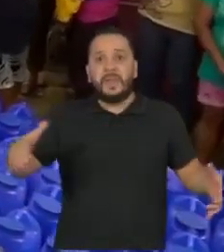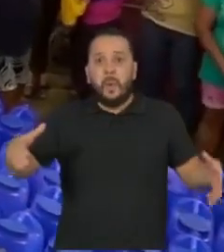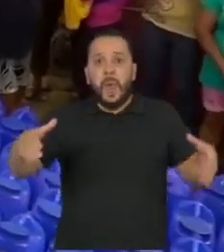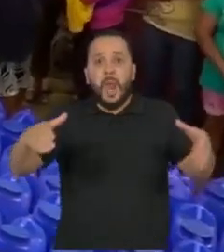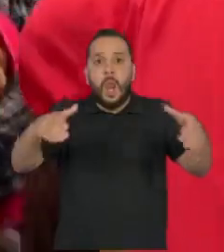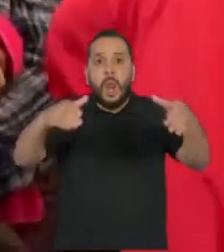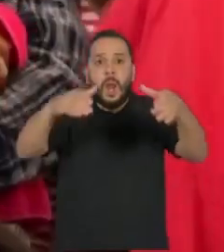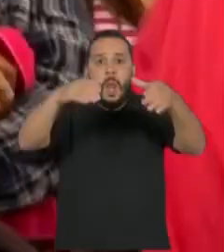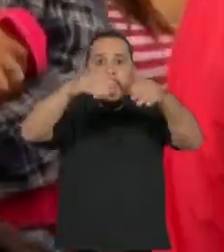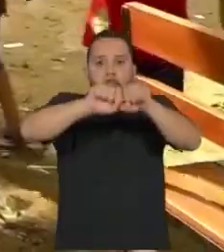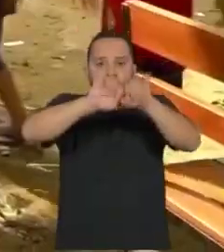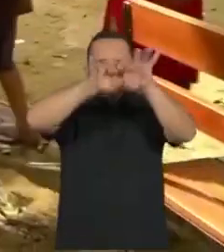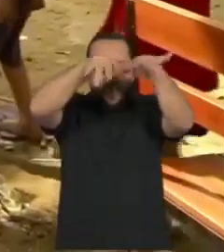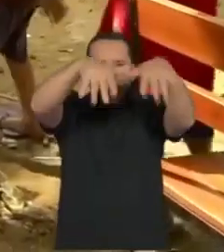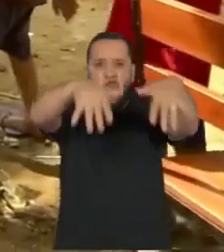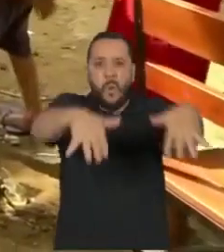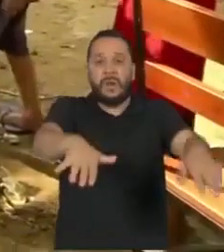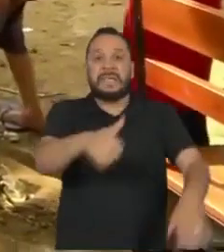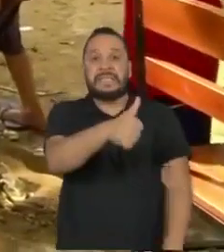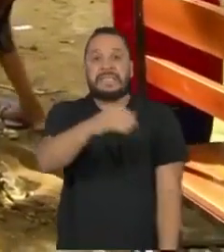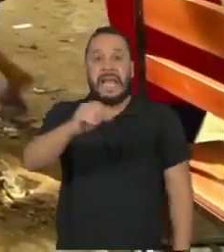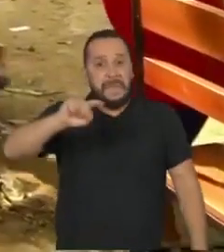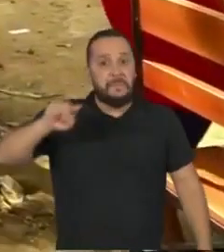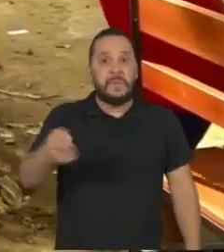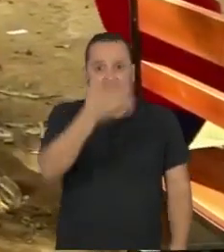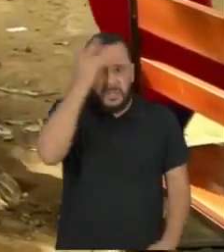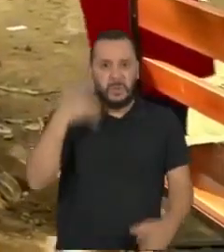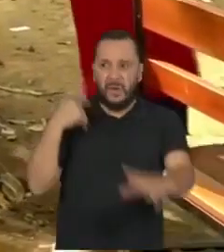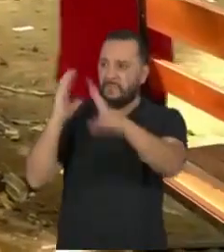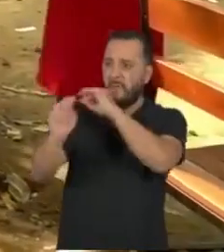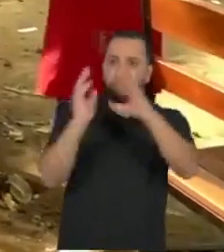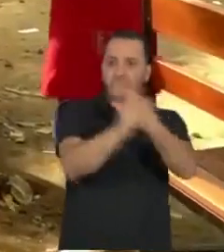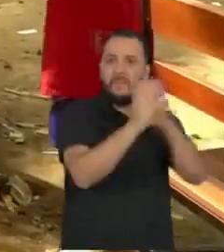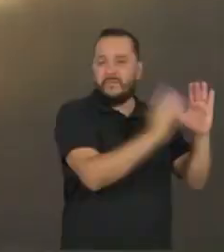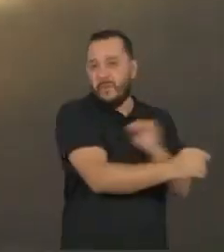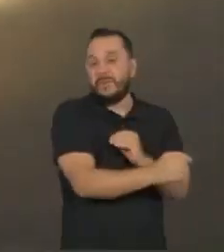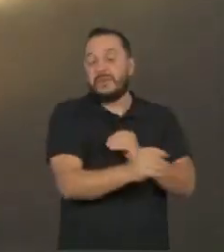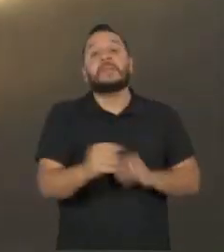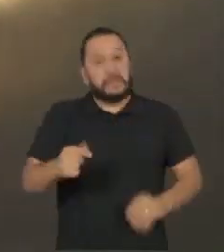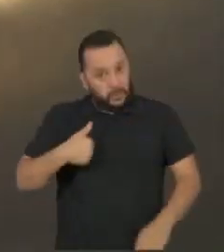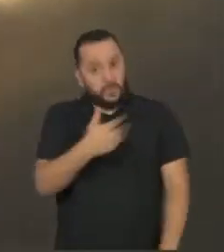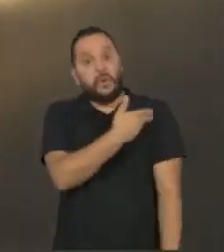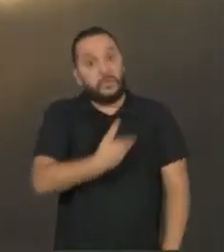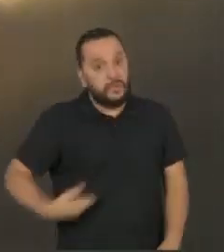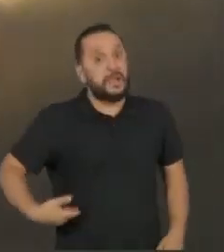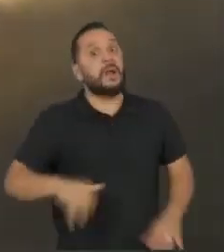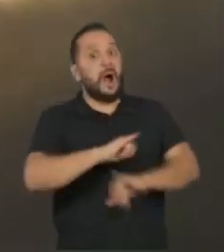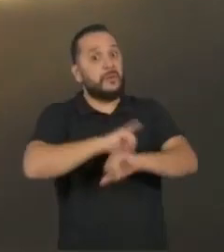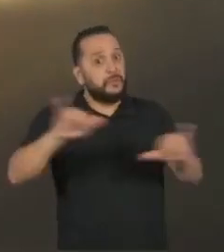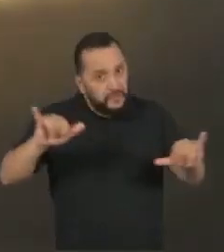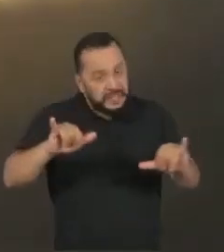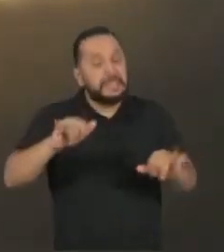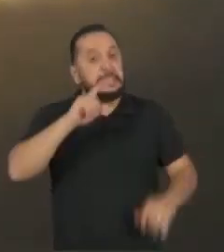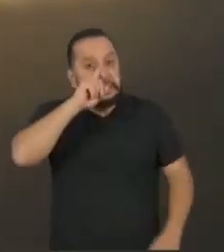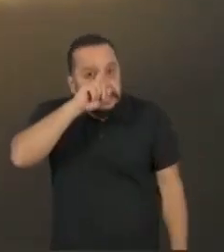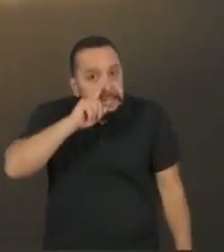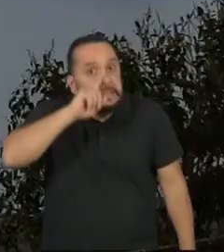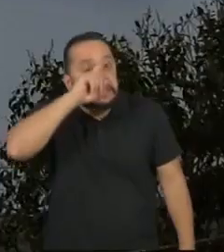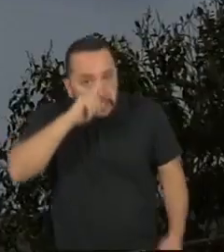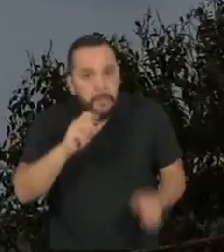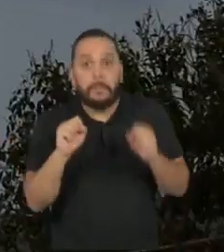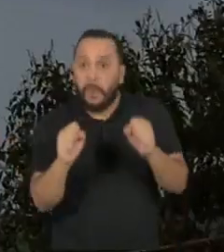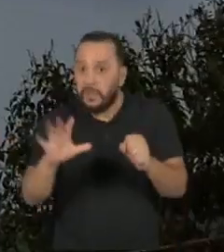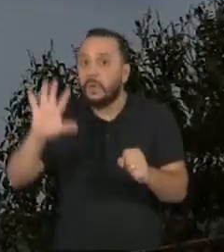que deixar suas casas após a erupção do Taal e as autoridades dizem que o risco é grande, já que outra